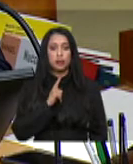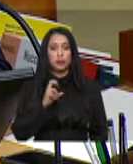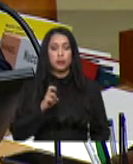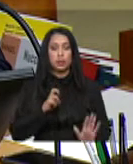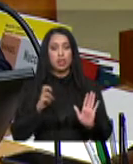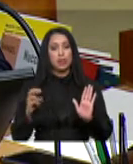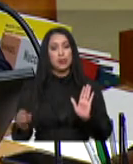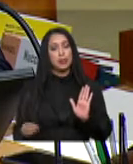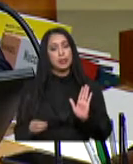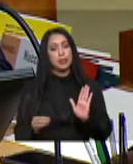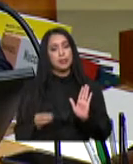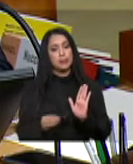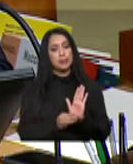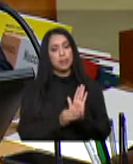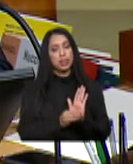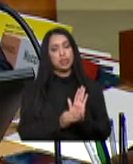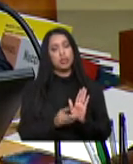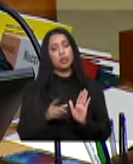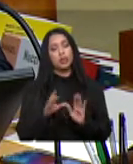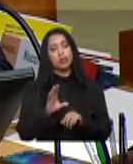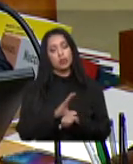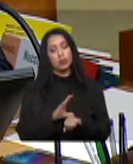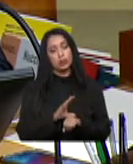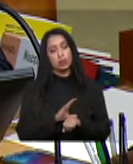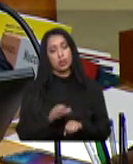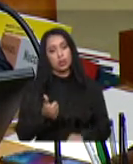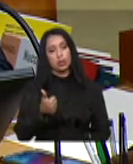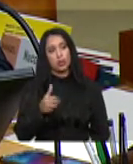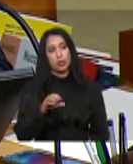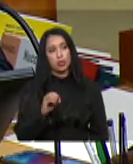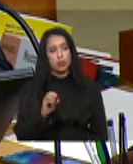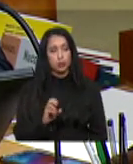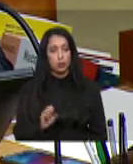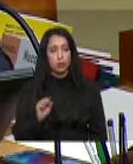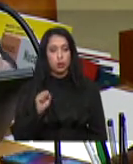emenda constitucional número 108 de 2020.